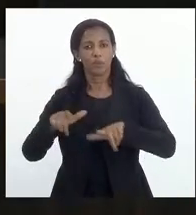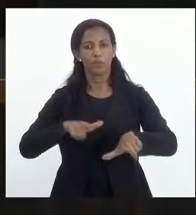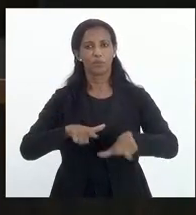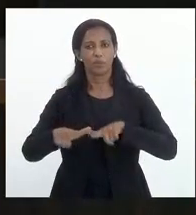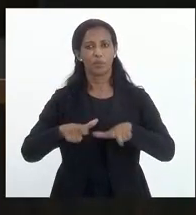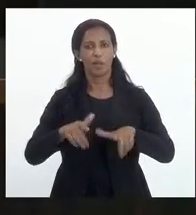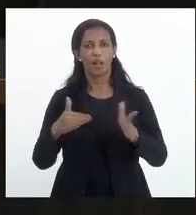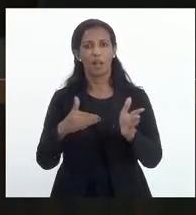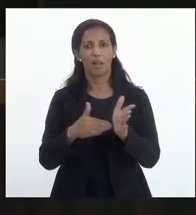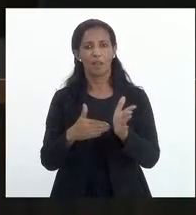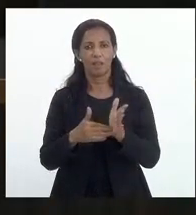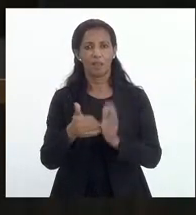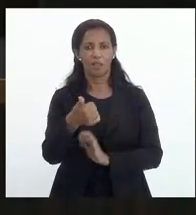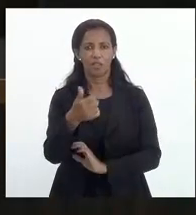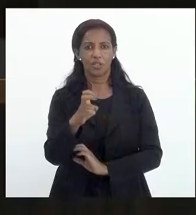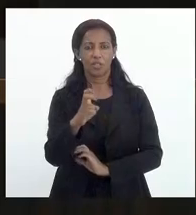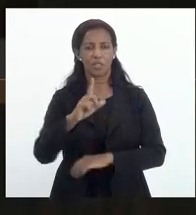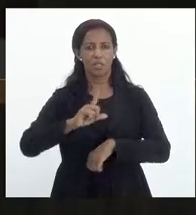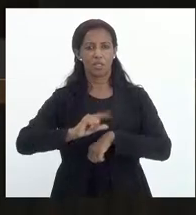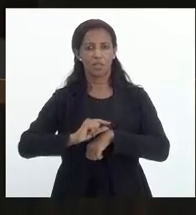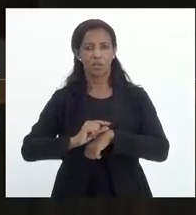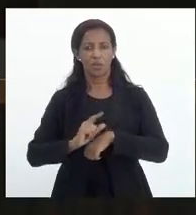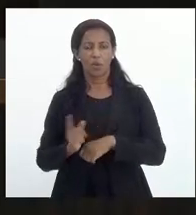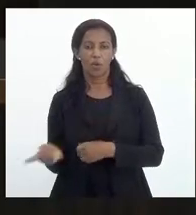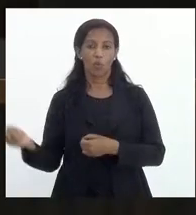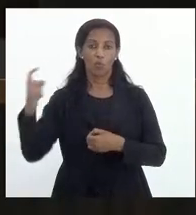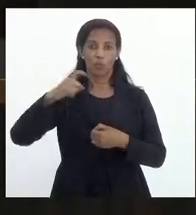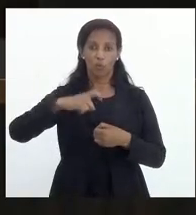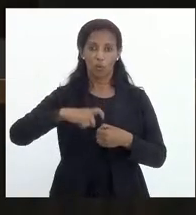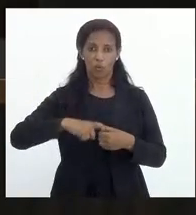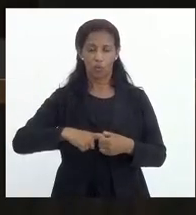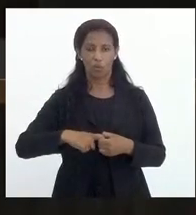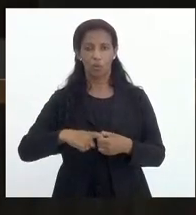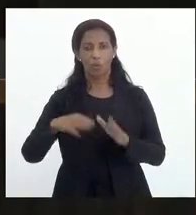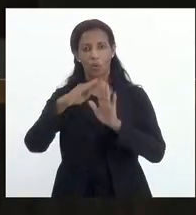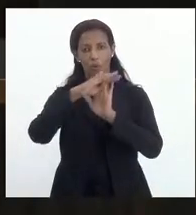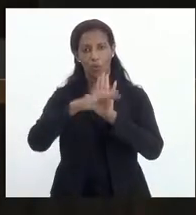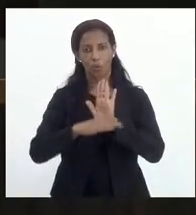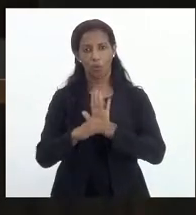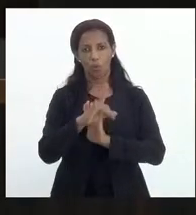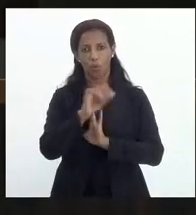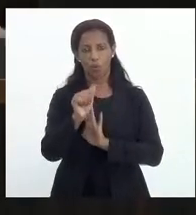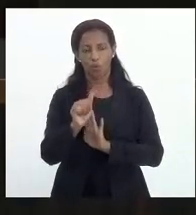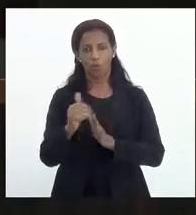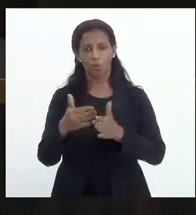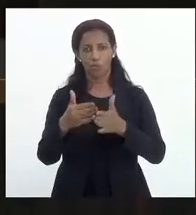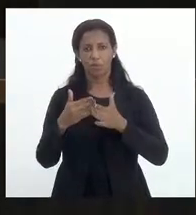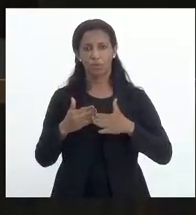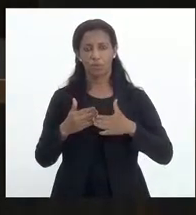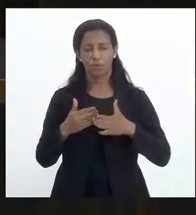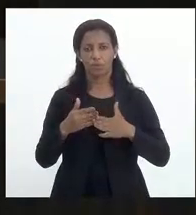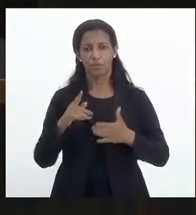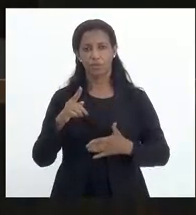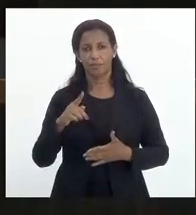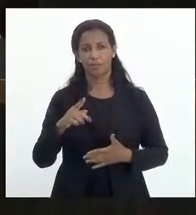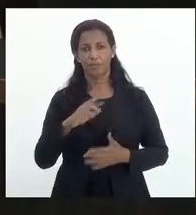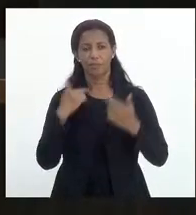trabalhos até às 15 horas, quando retornaremos com a ordem do dia. Está suspensa a sessão.